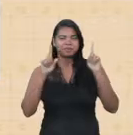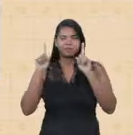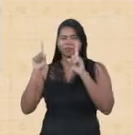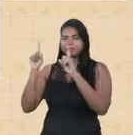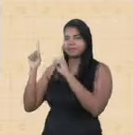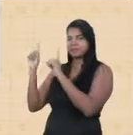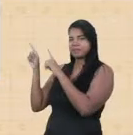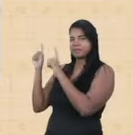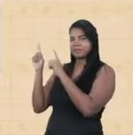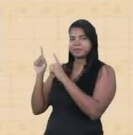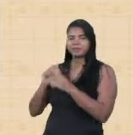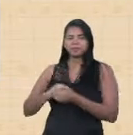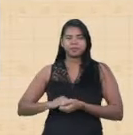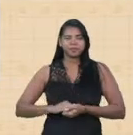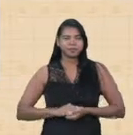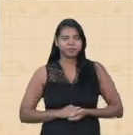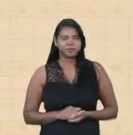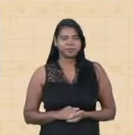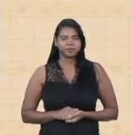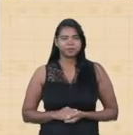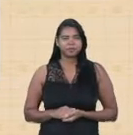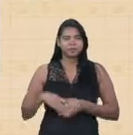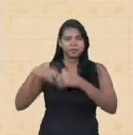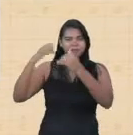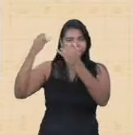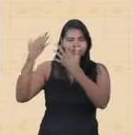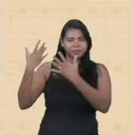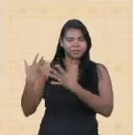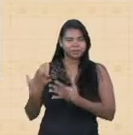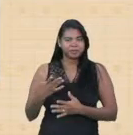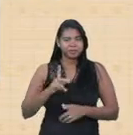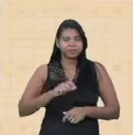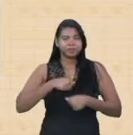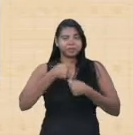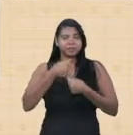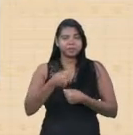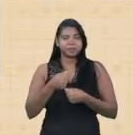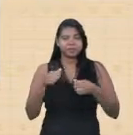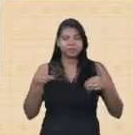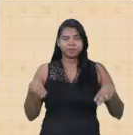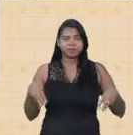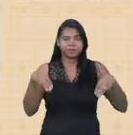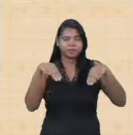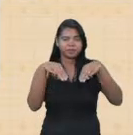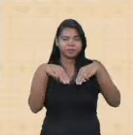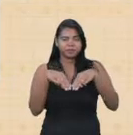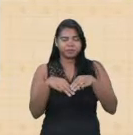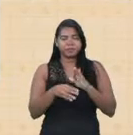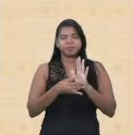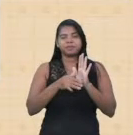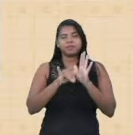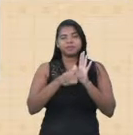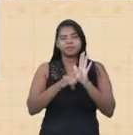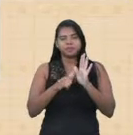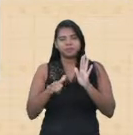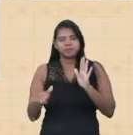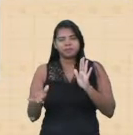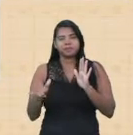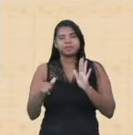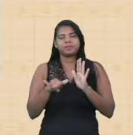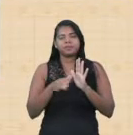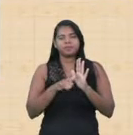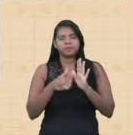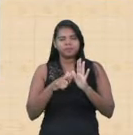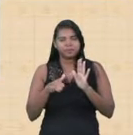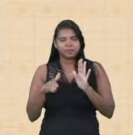de número 23, ela vai tratar agora da força magnética que vai ser gerada em uma carga eletrizada que